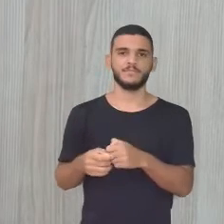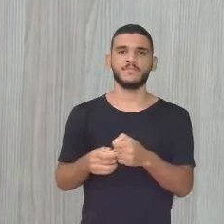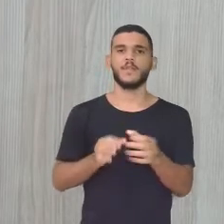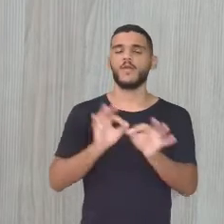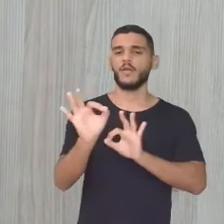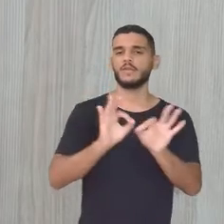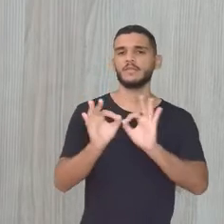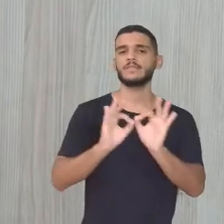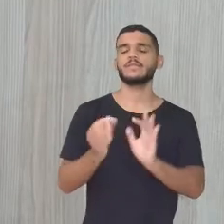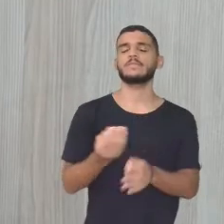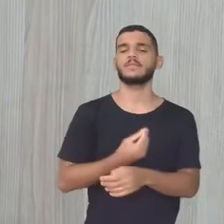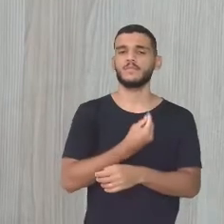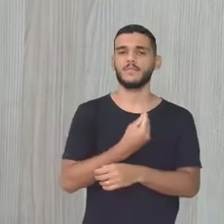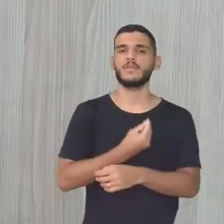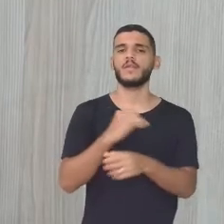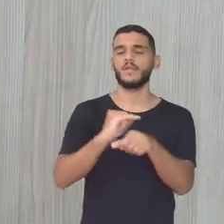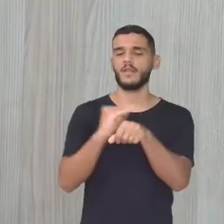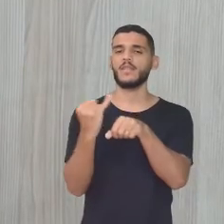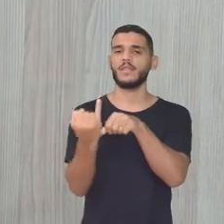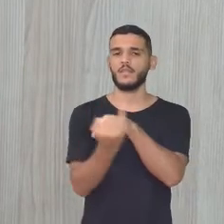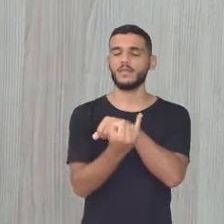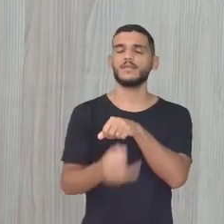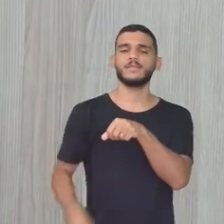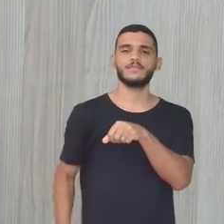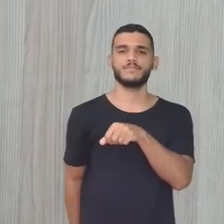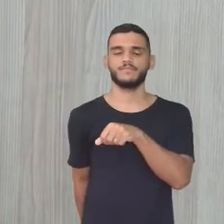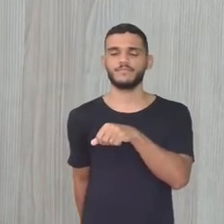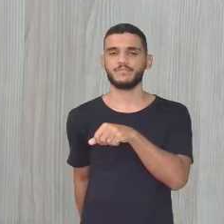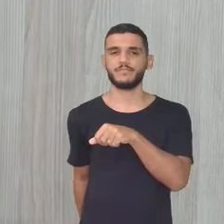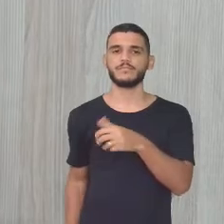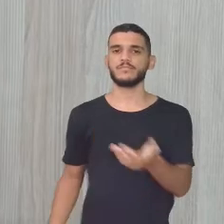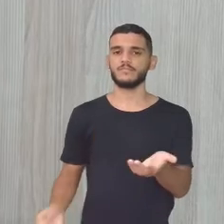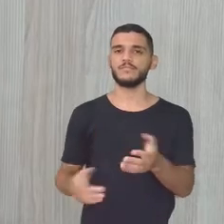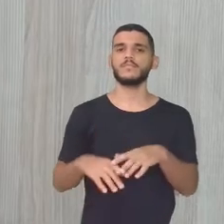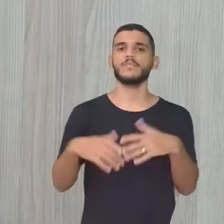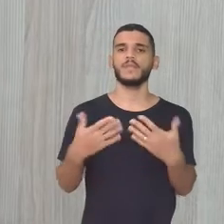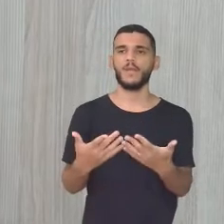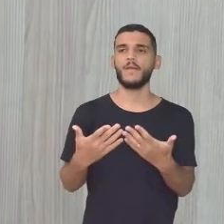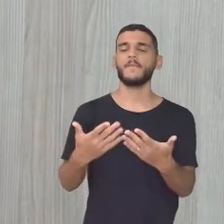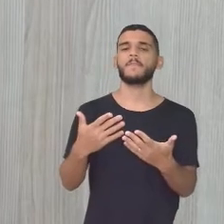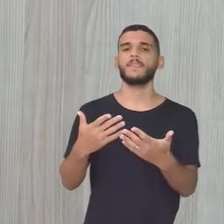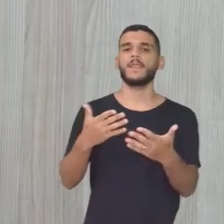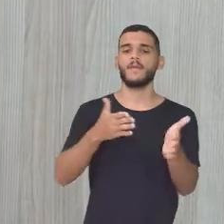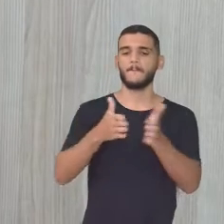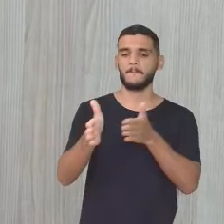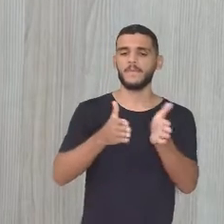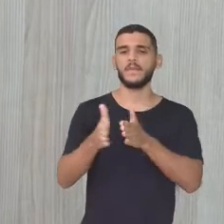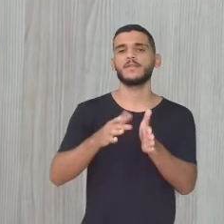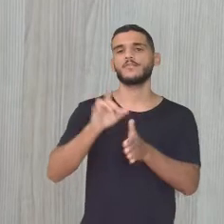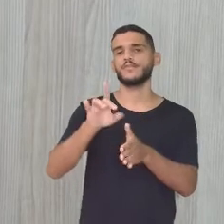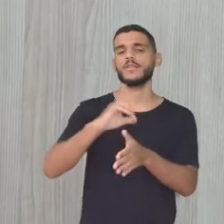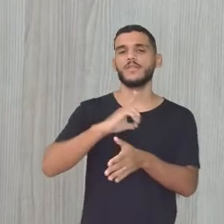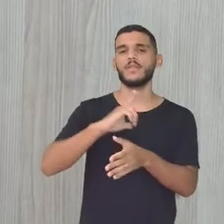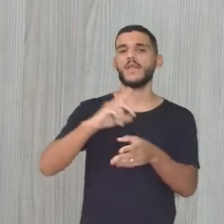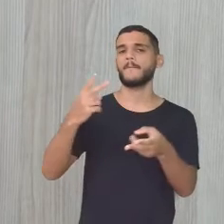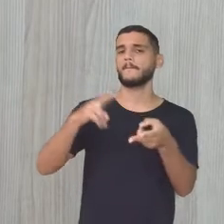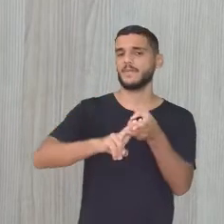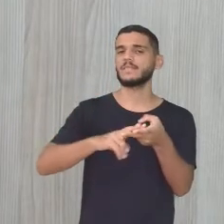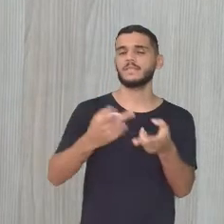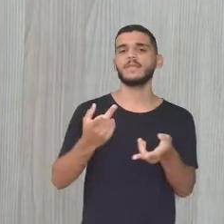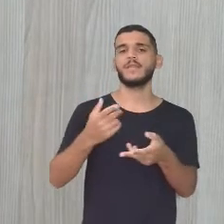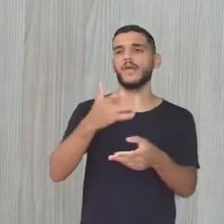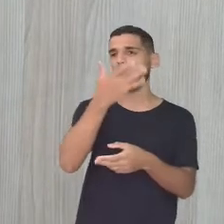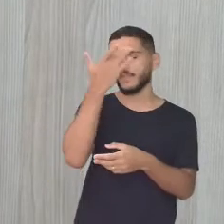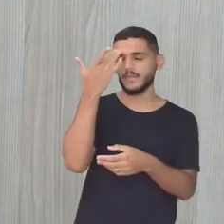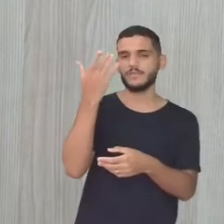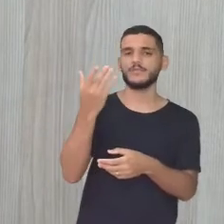moradia mesmo da ilha, né, porque a ilha foi um período só ali presídio, né? E tudo mais, mas no processo que começou as